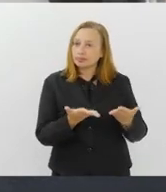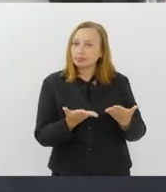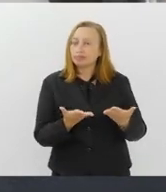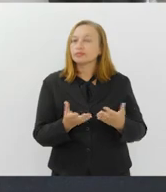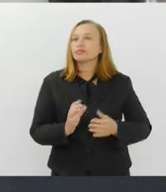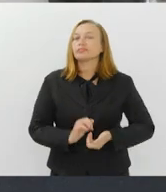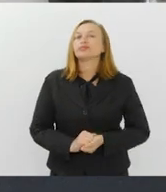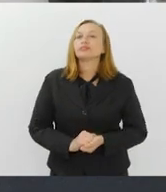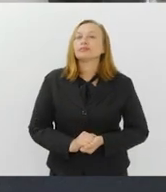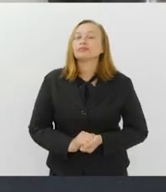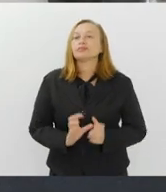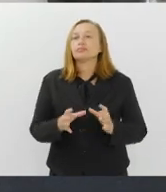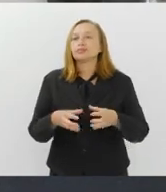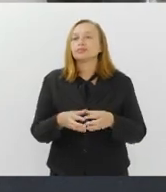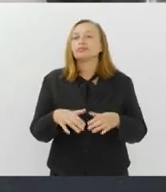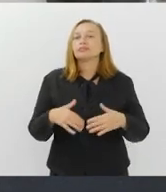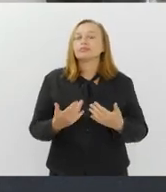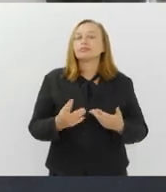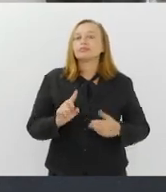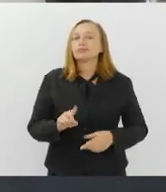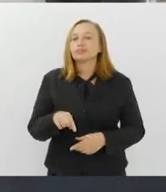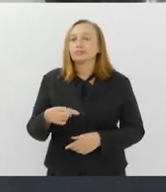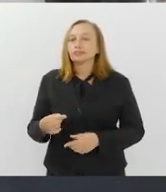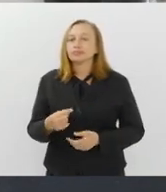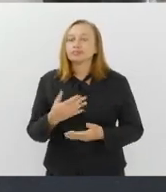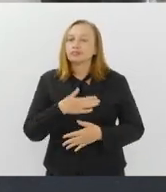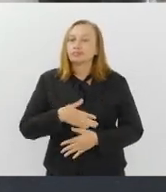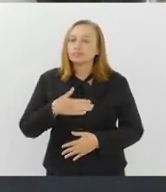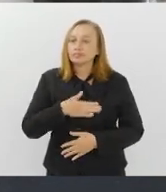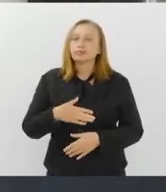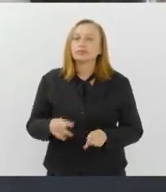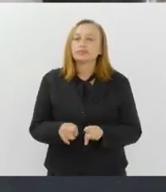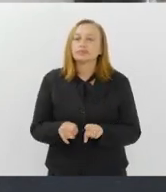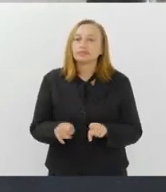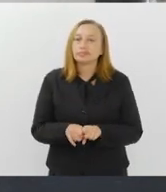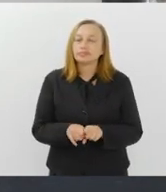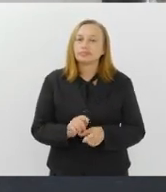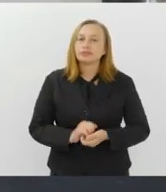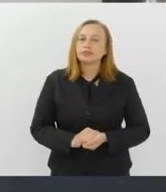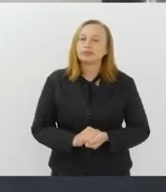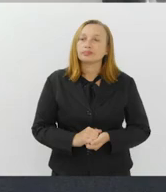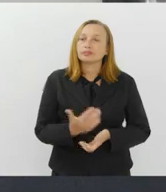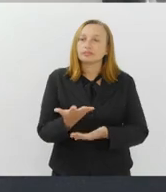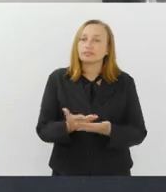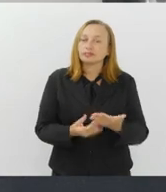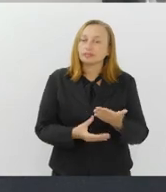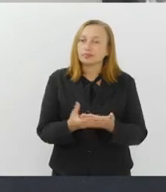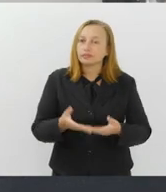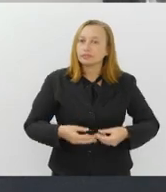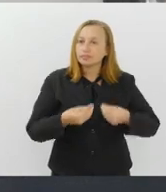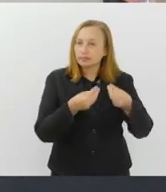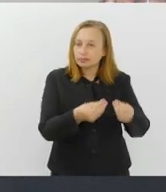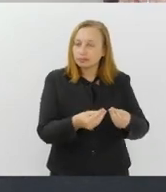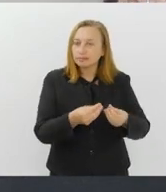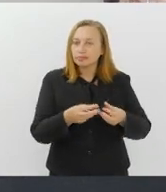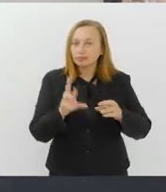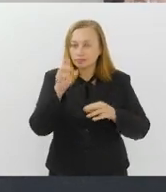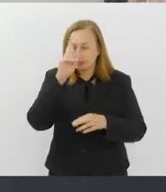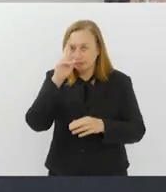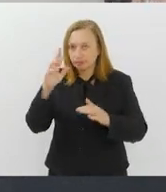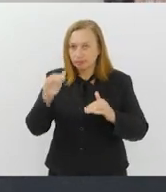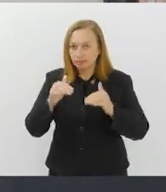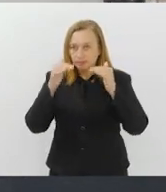comissão. Em seguida, eu gostaria também de passar às mãos de Vossa Excelência